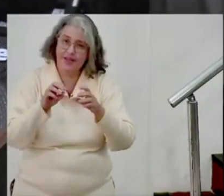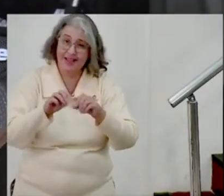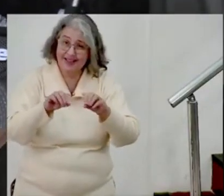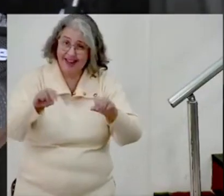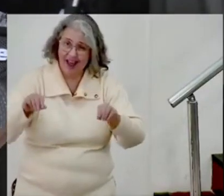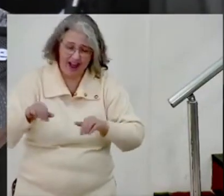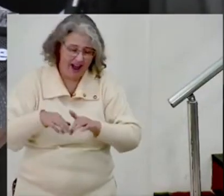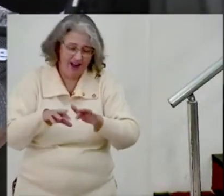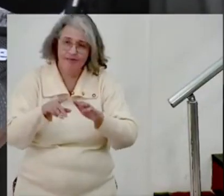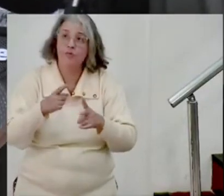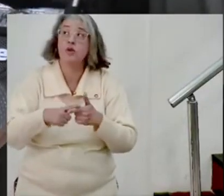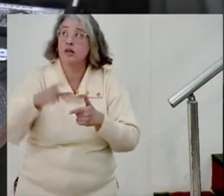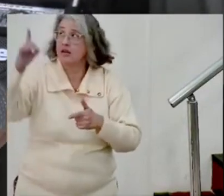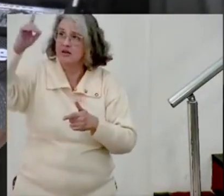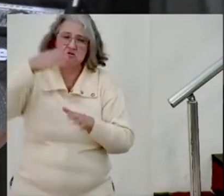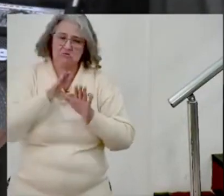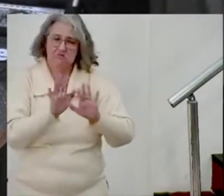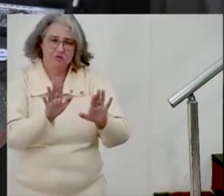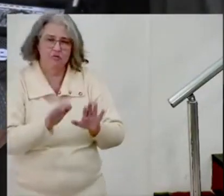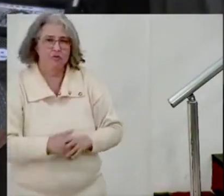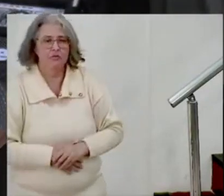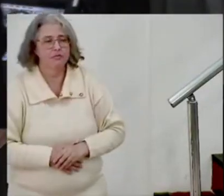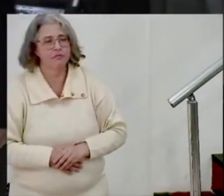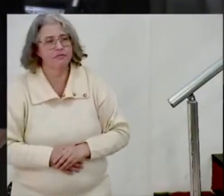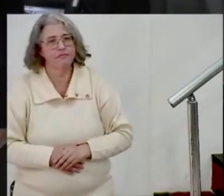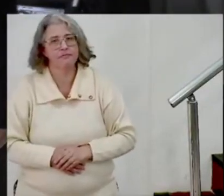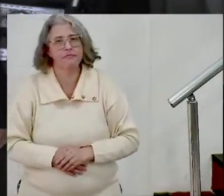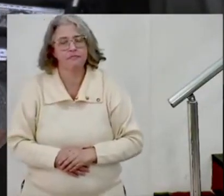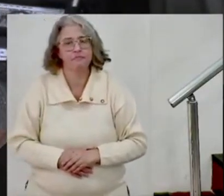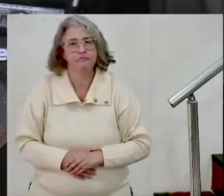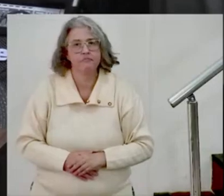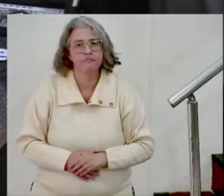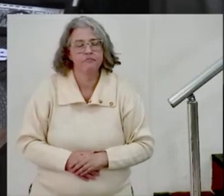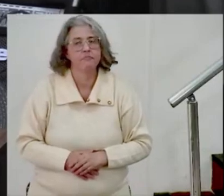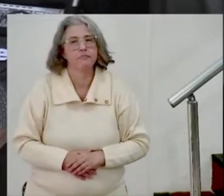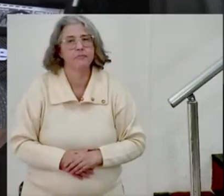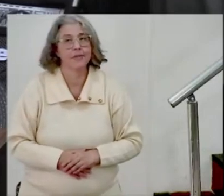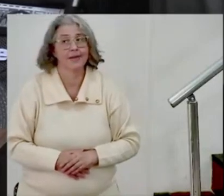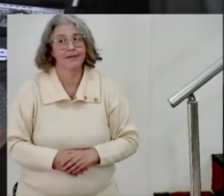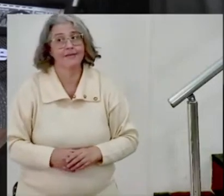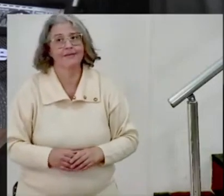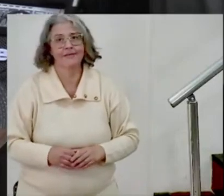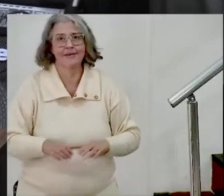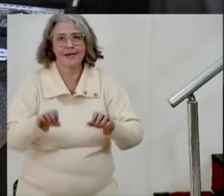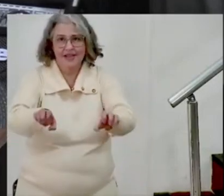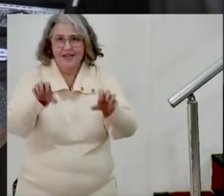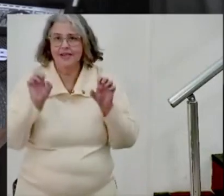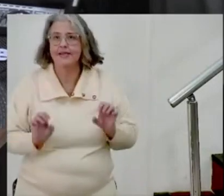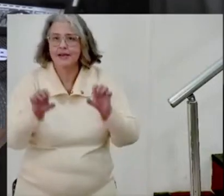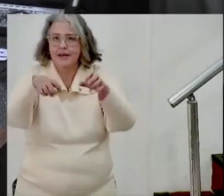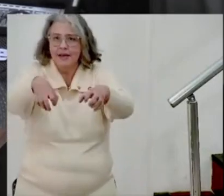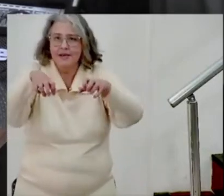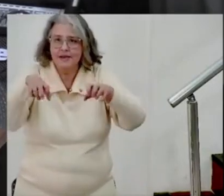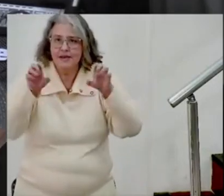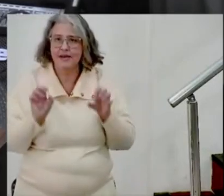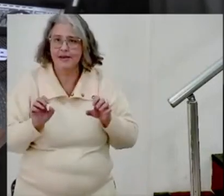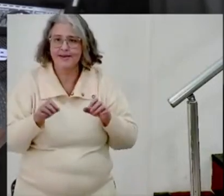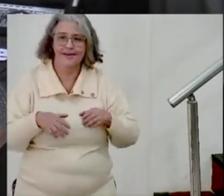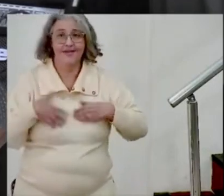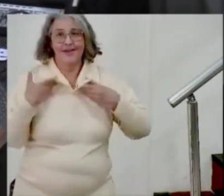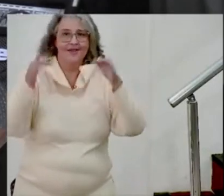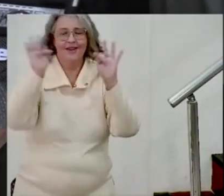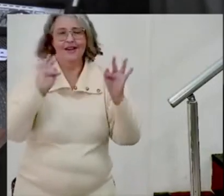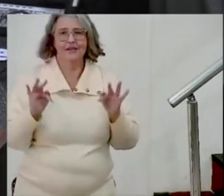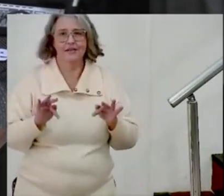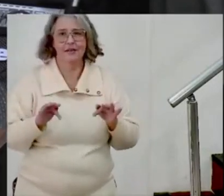deixar. E aí então, Ezequias dá aquela animada. E vai dormir? Não. Por